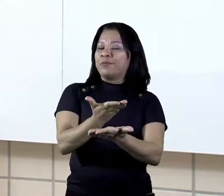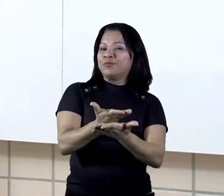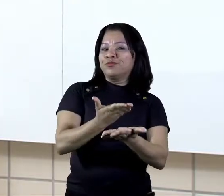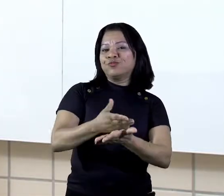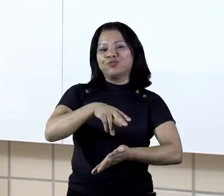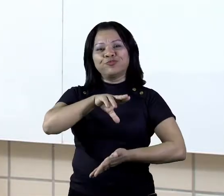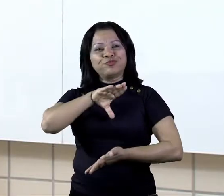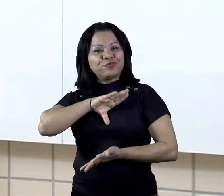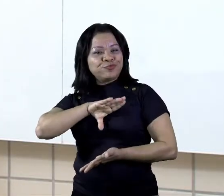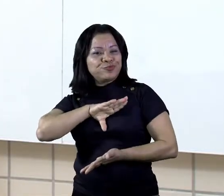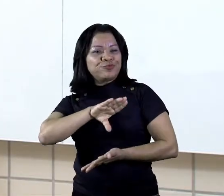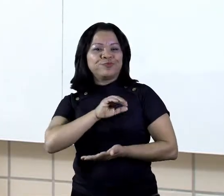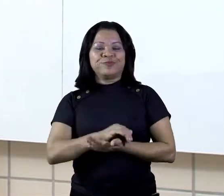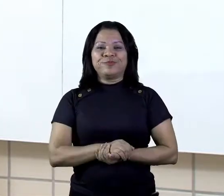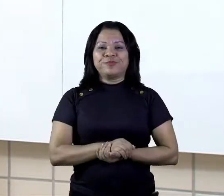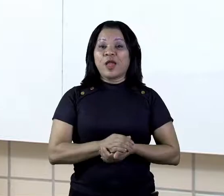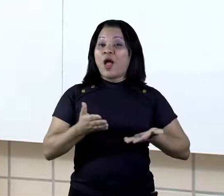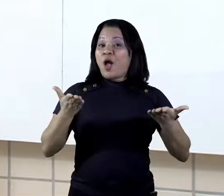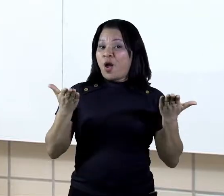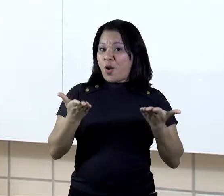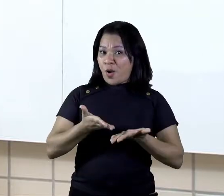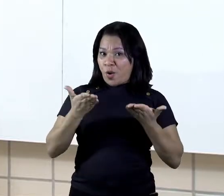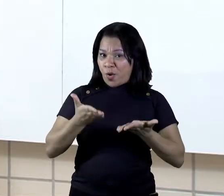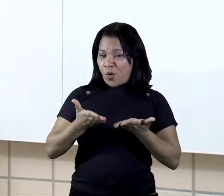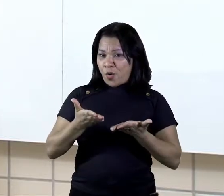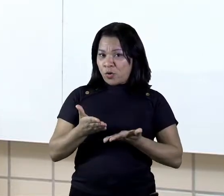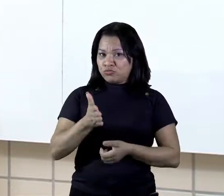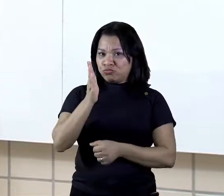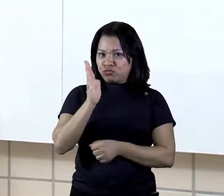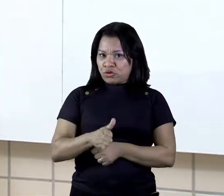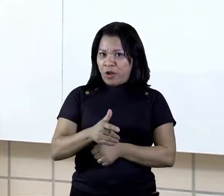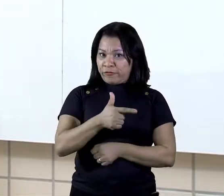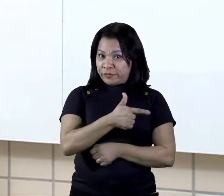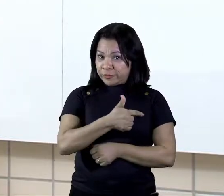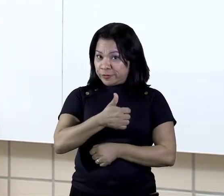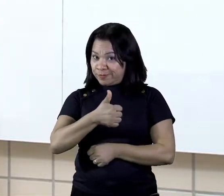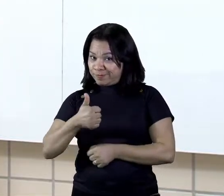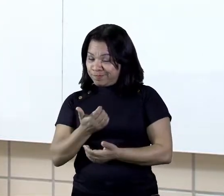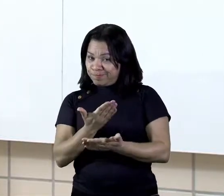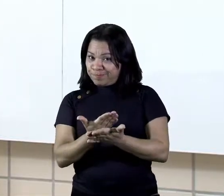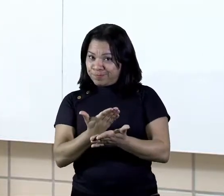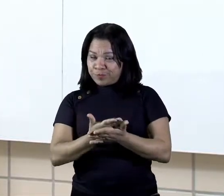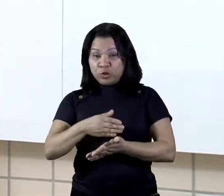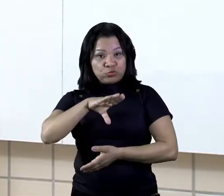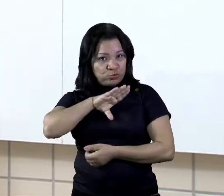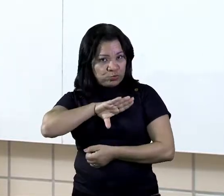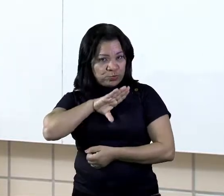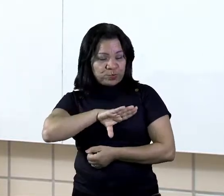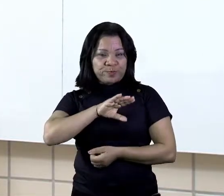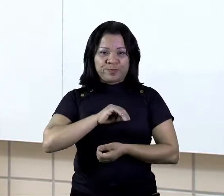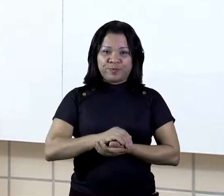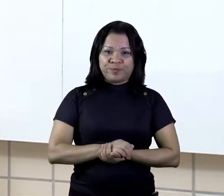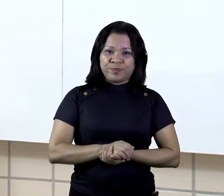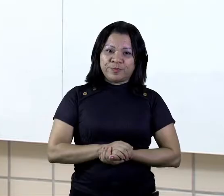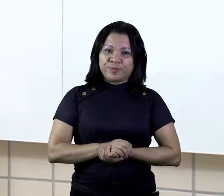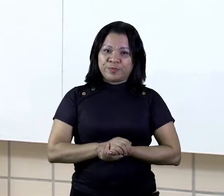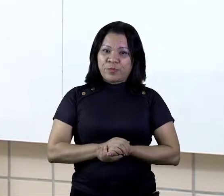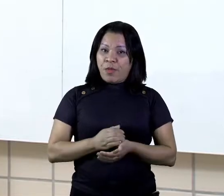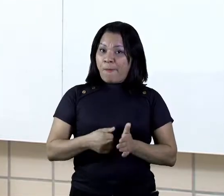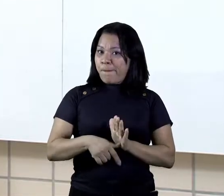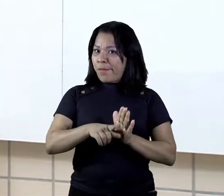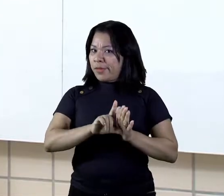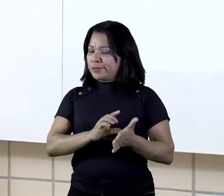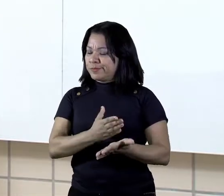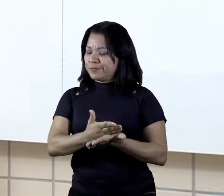portuguesa. Hoje estamos na nossa 21ª aula de língua portuguesa. Mas antes de começar o